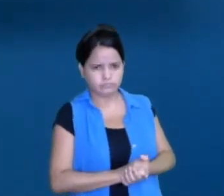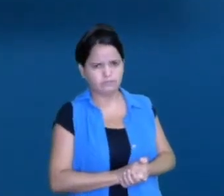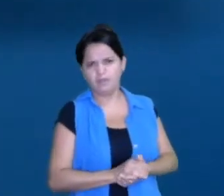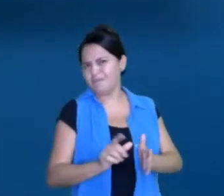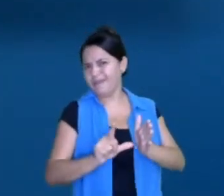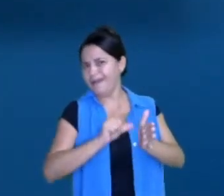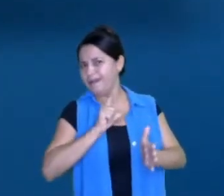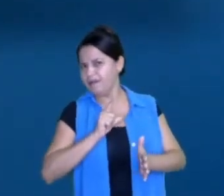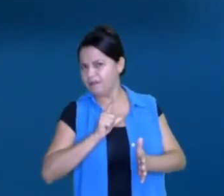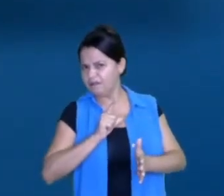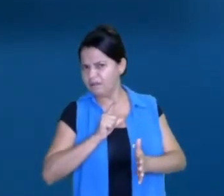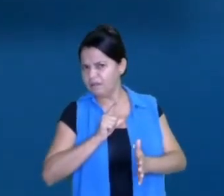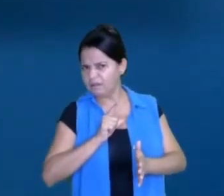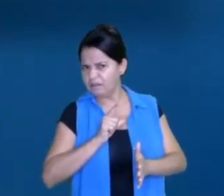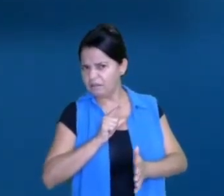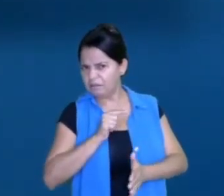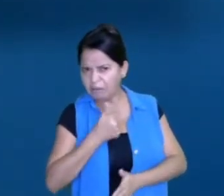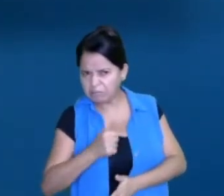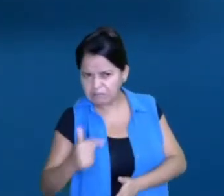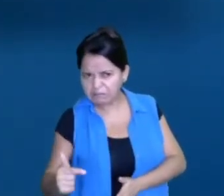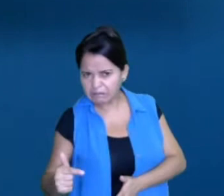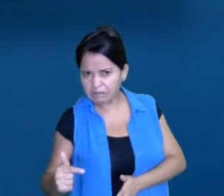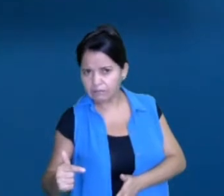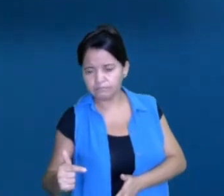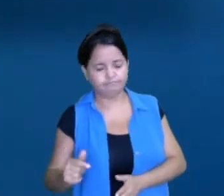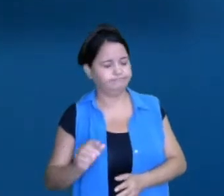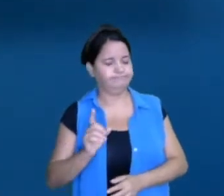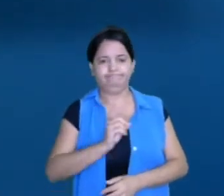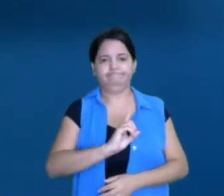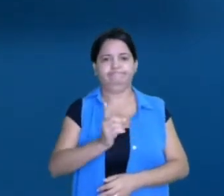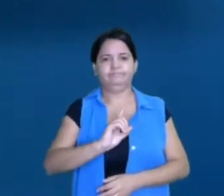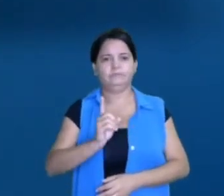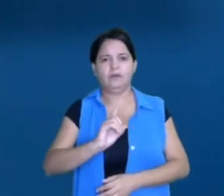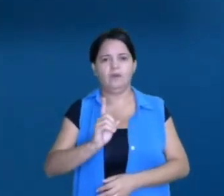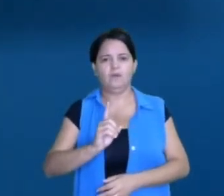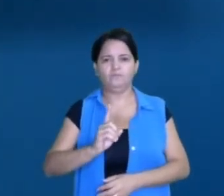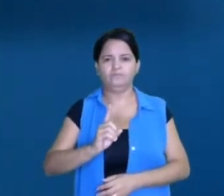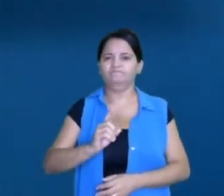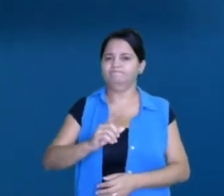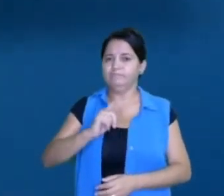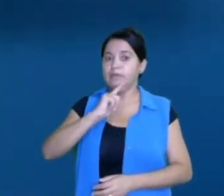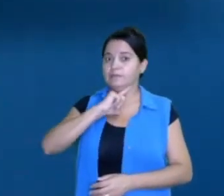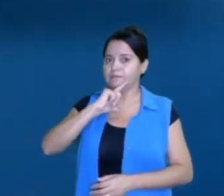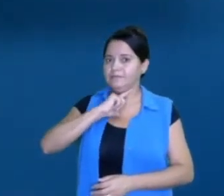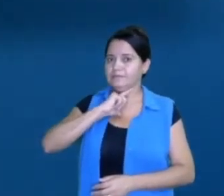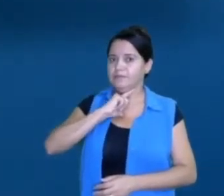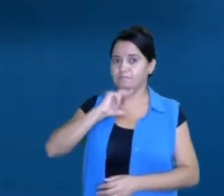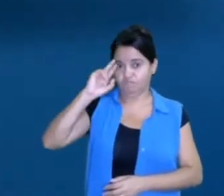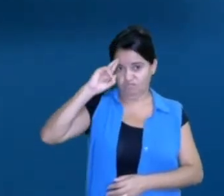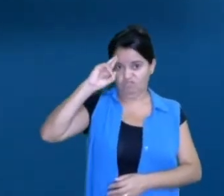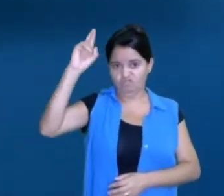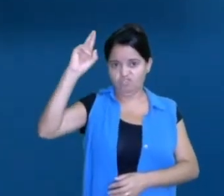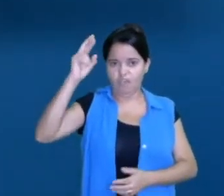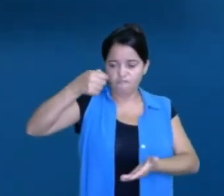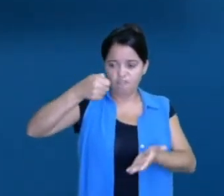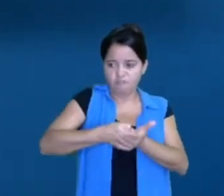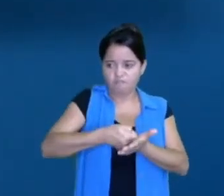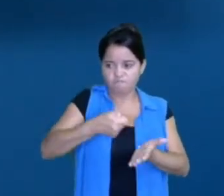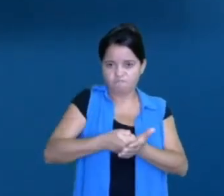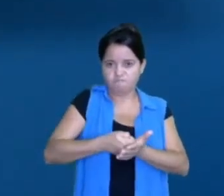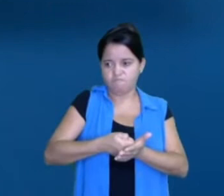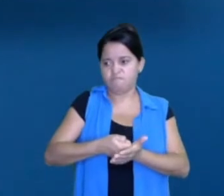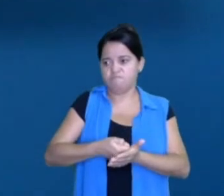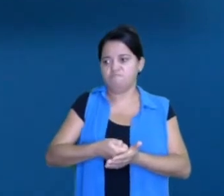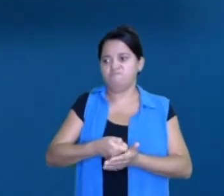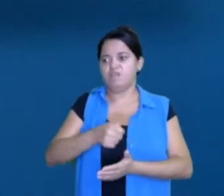gente, existia um czar, né? Um chefe autoritário, chamado Nicolau,